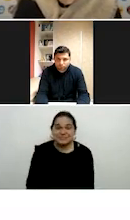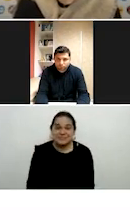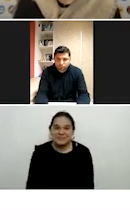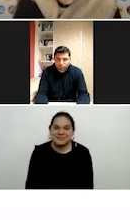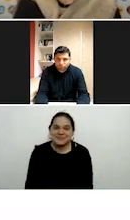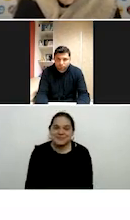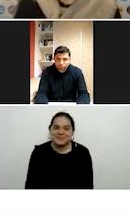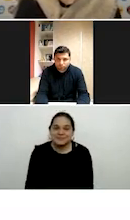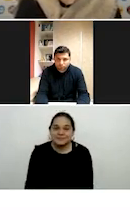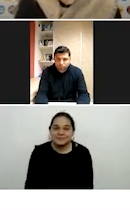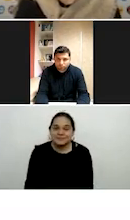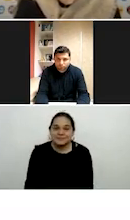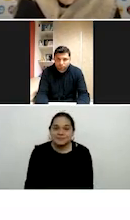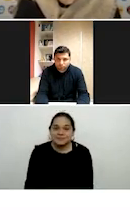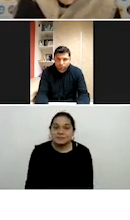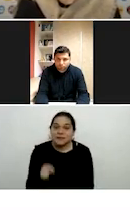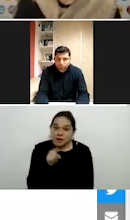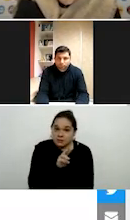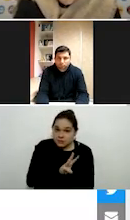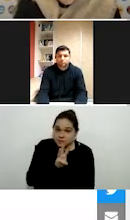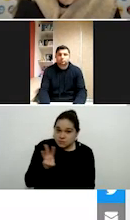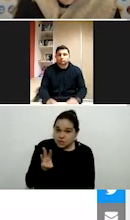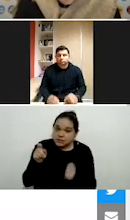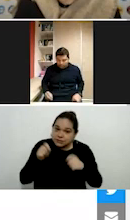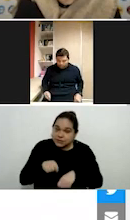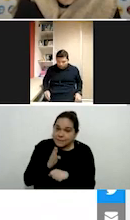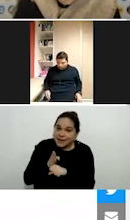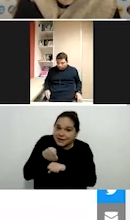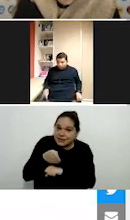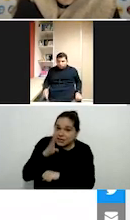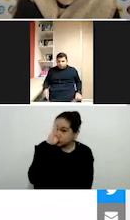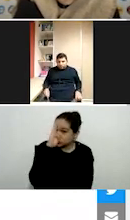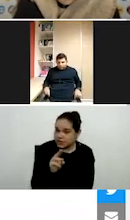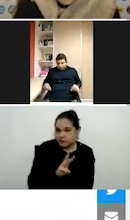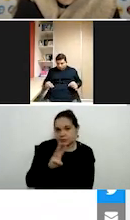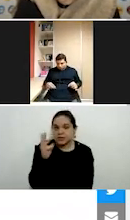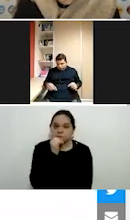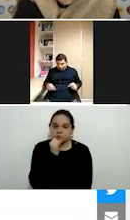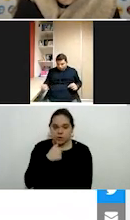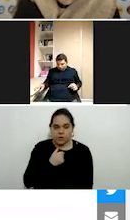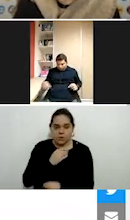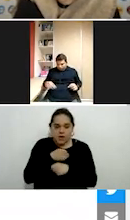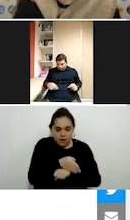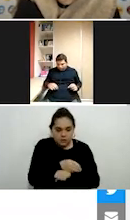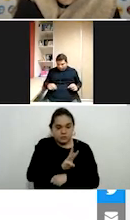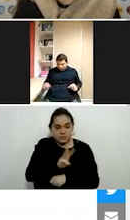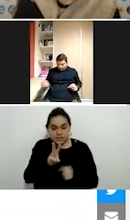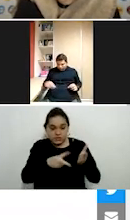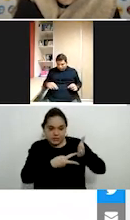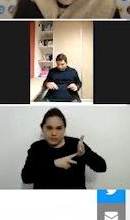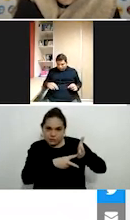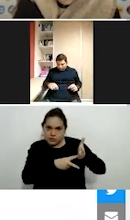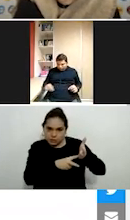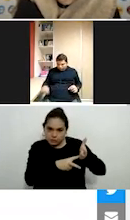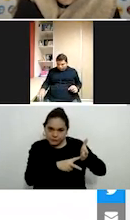Esse portal, ele pode ser acessado diretamente aqui pelo site do SMC Card, né, do CIMEC, ou